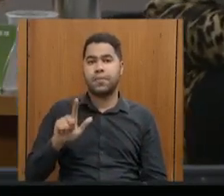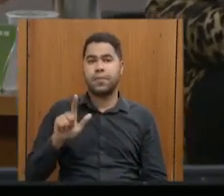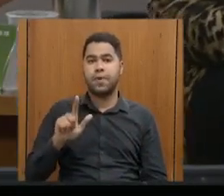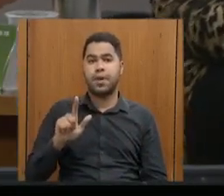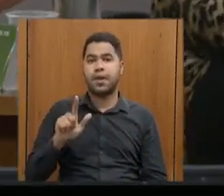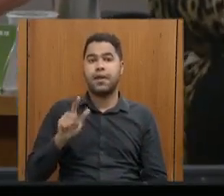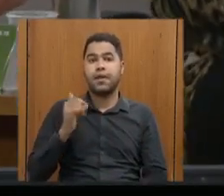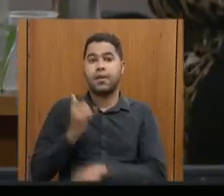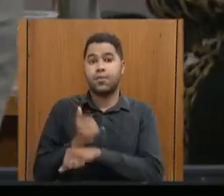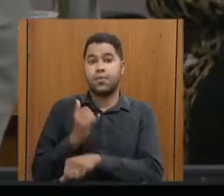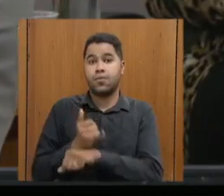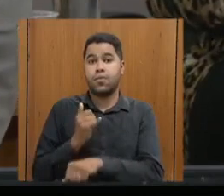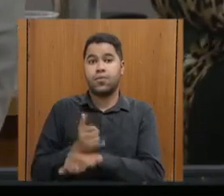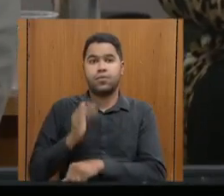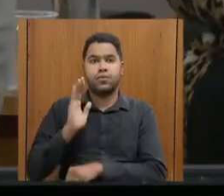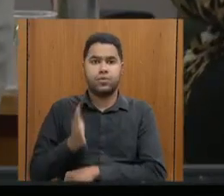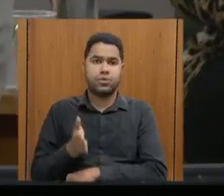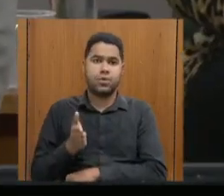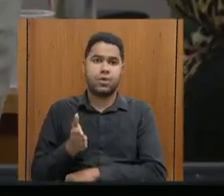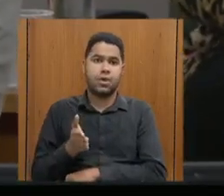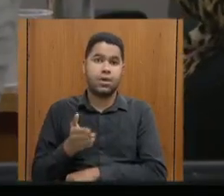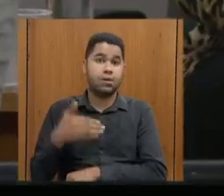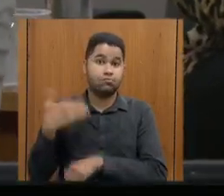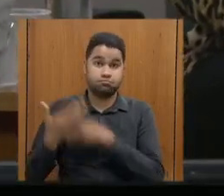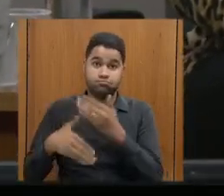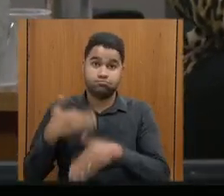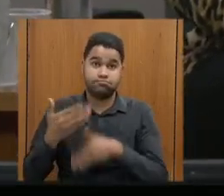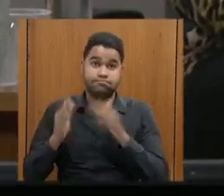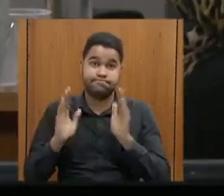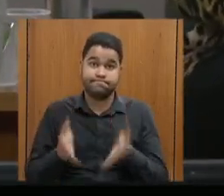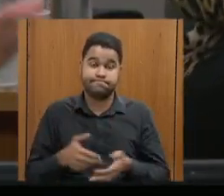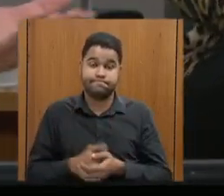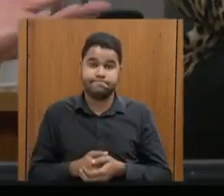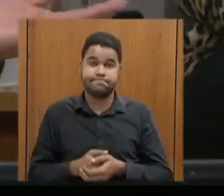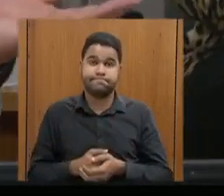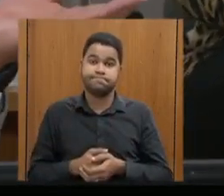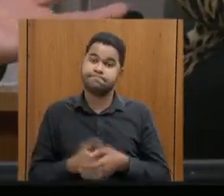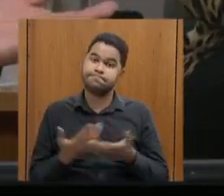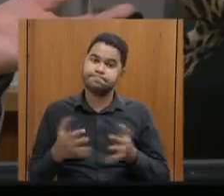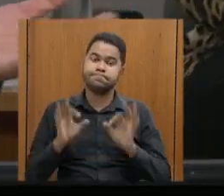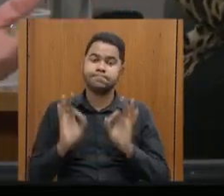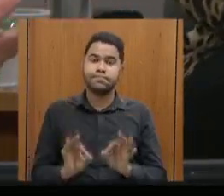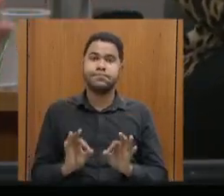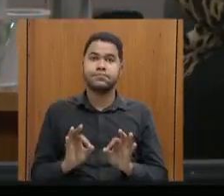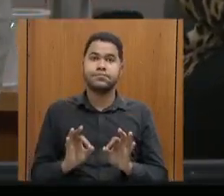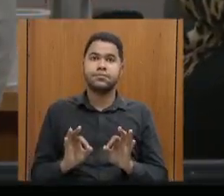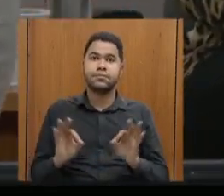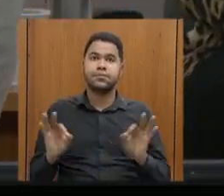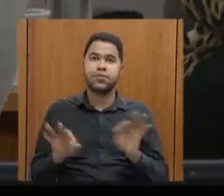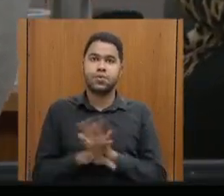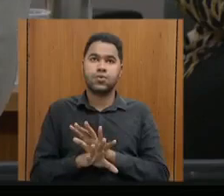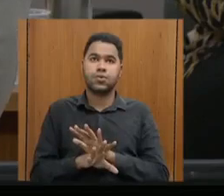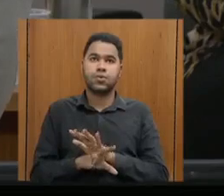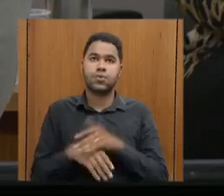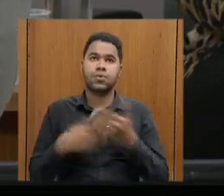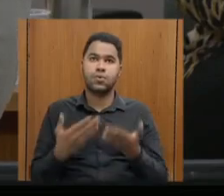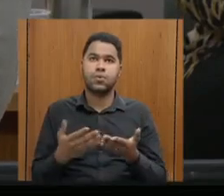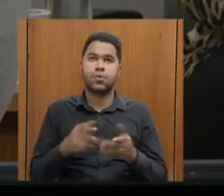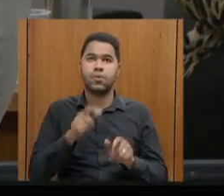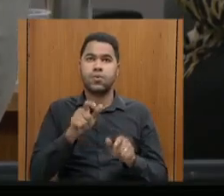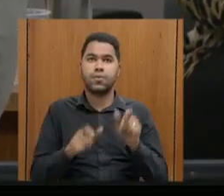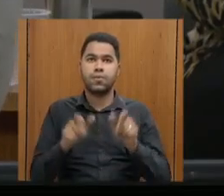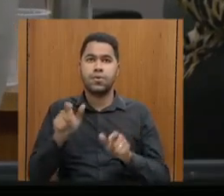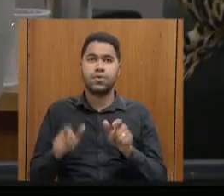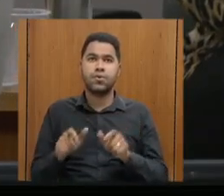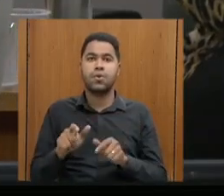do Vale do Aço por exemplo que já um a pele mais avançado então exatamente constituído por quanto o pessoal